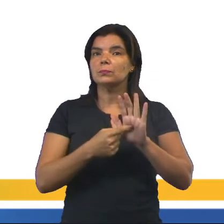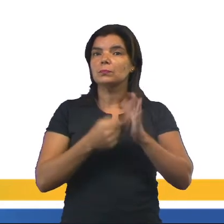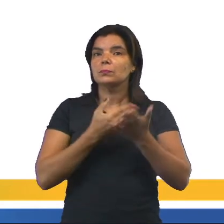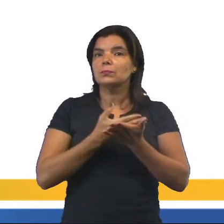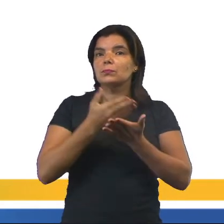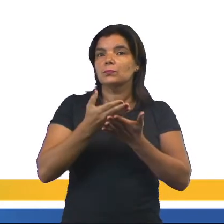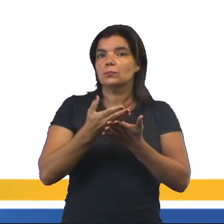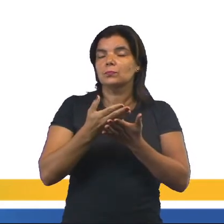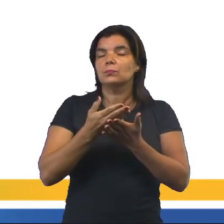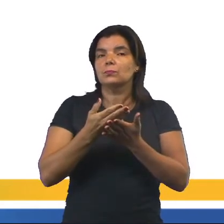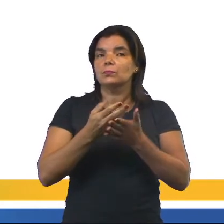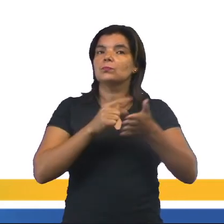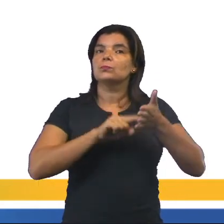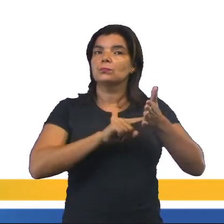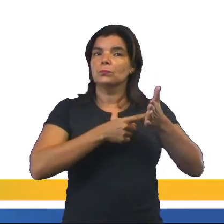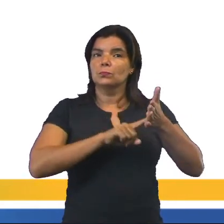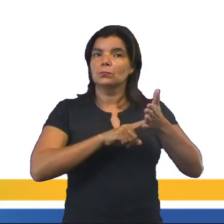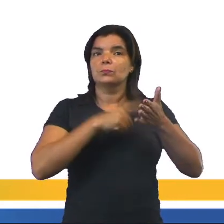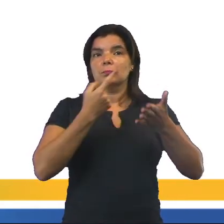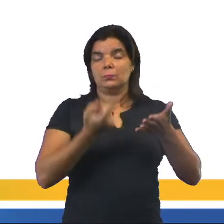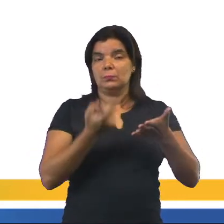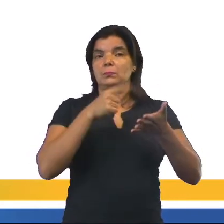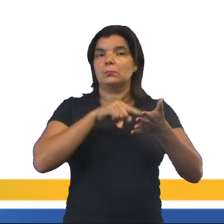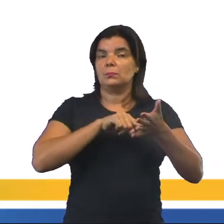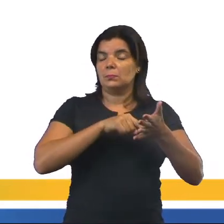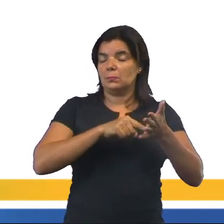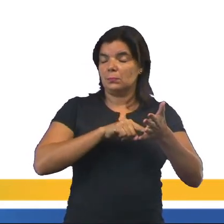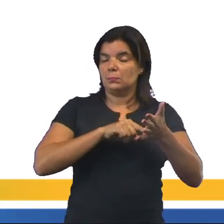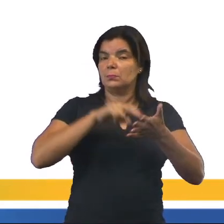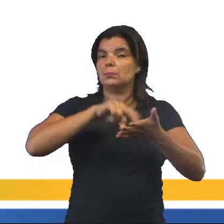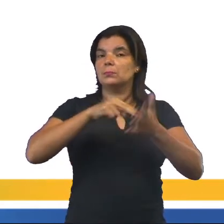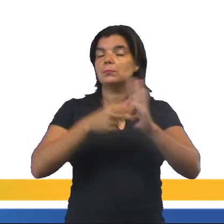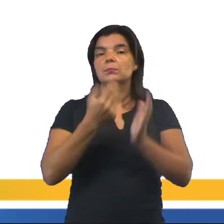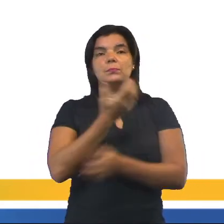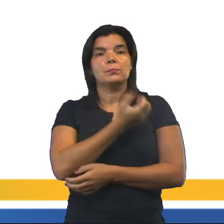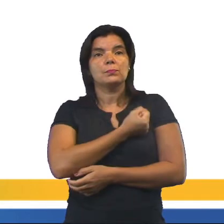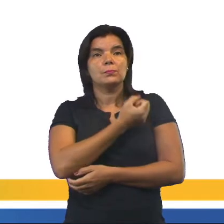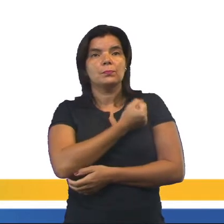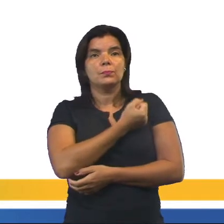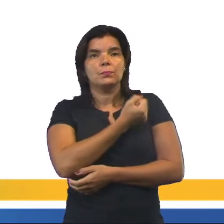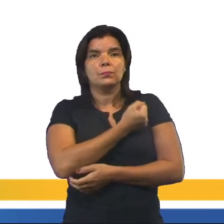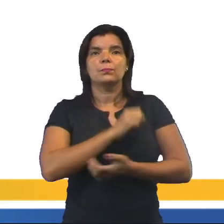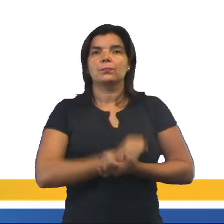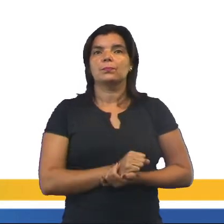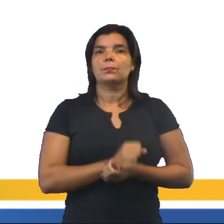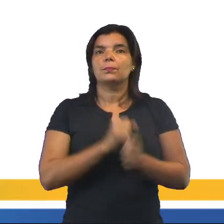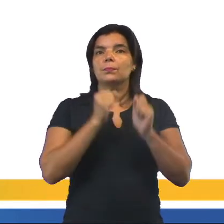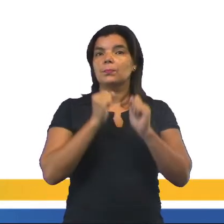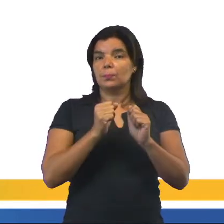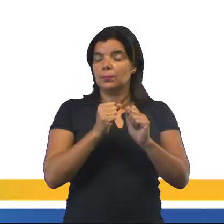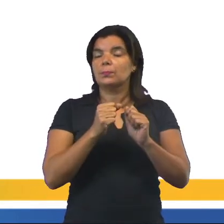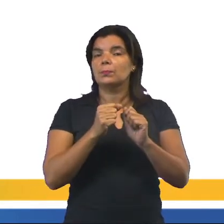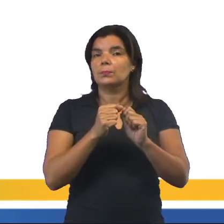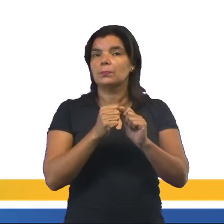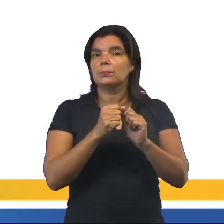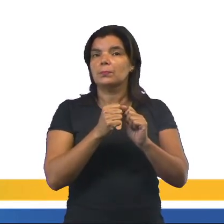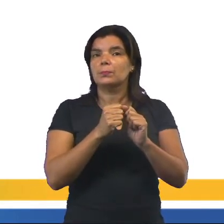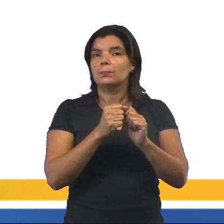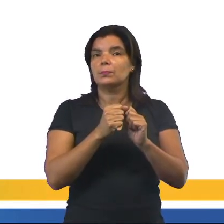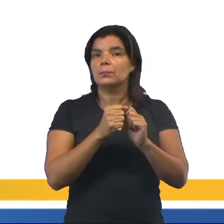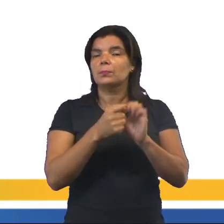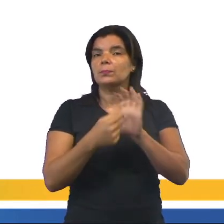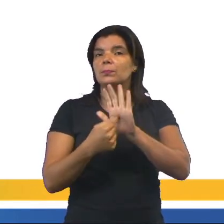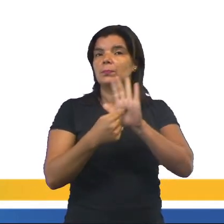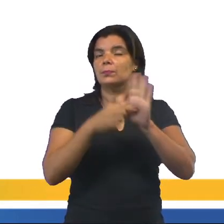a partir de alguns pontos. Esses pontos, ou seja, valores, podem